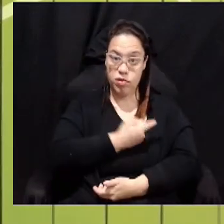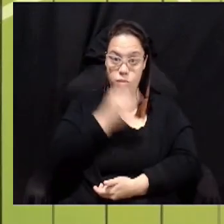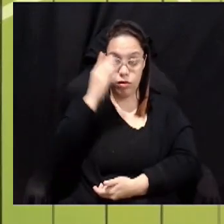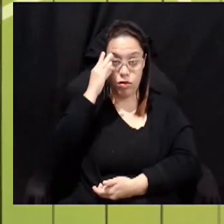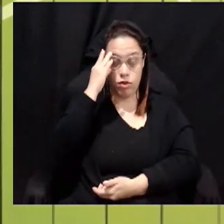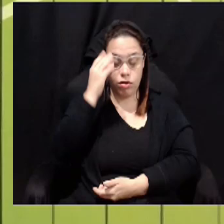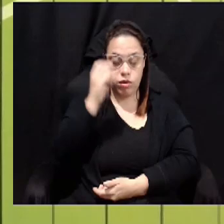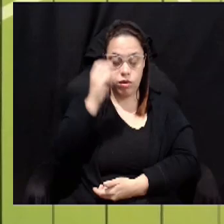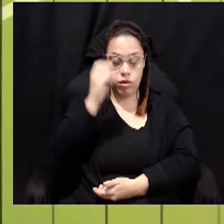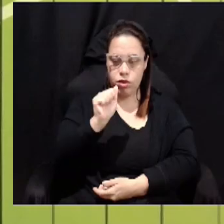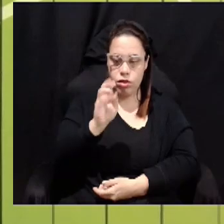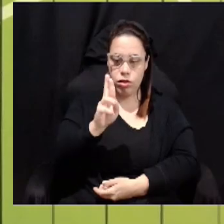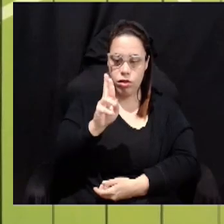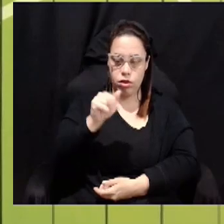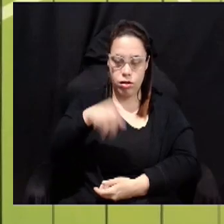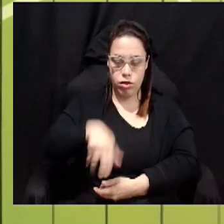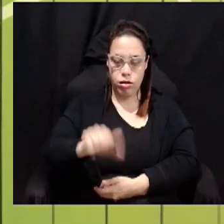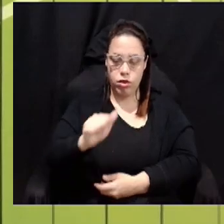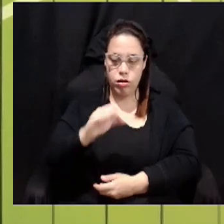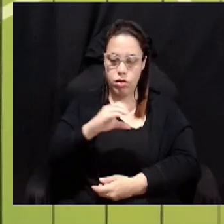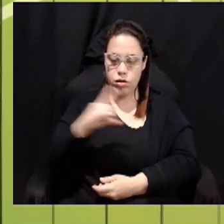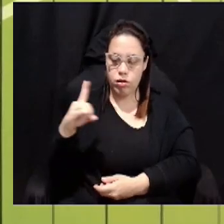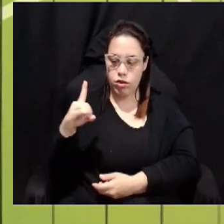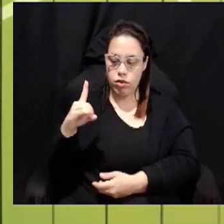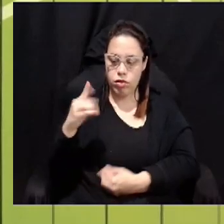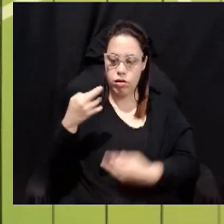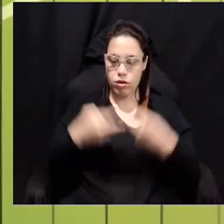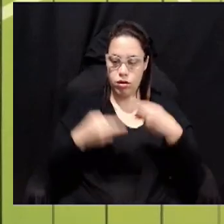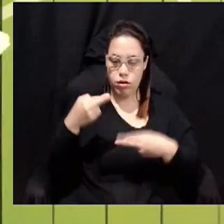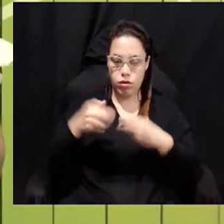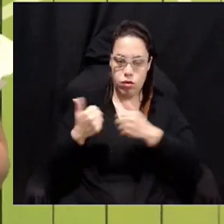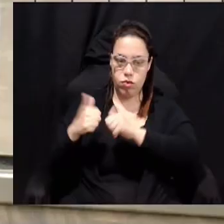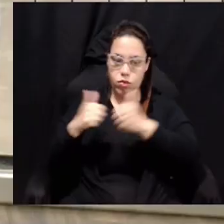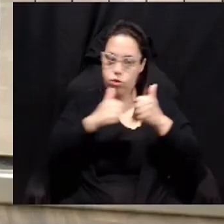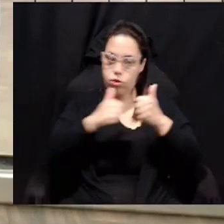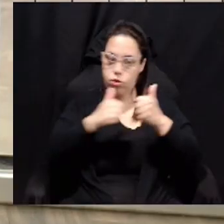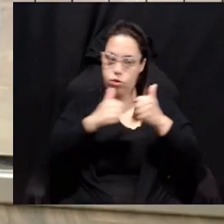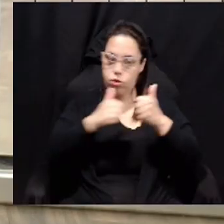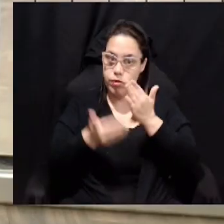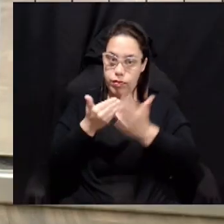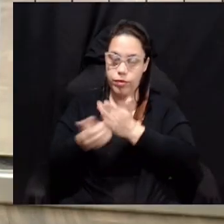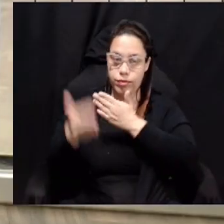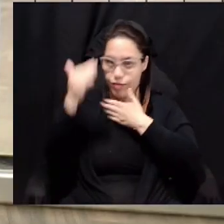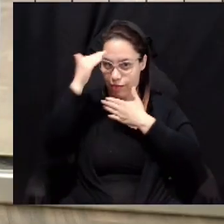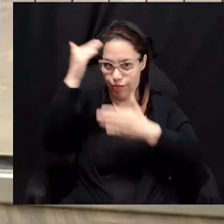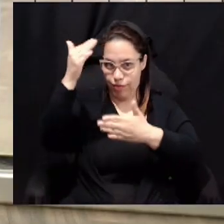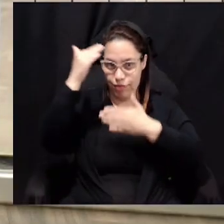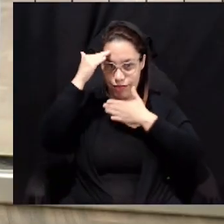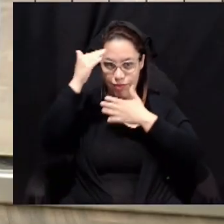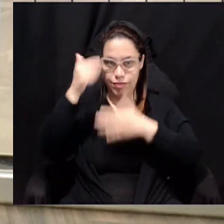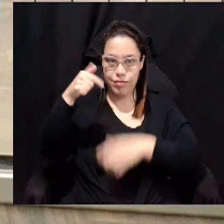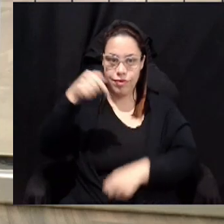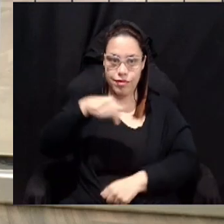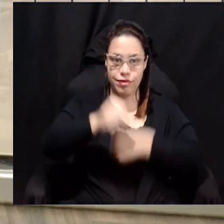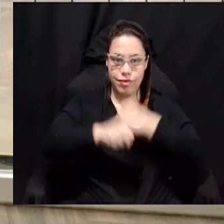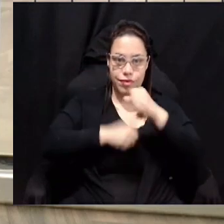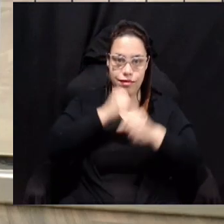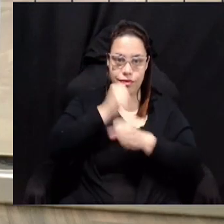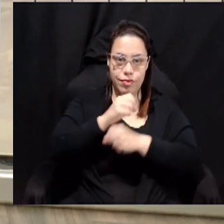que é coordenadora de parâmetros hidráulicos e análise de perdas. Muito obrigada pela sua participação aqui com a gente,